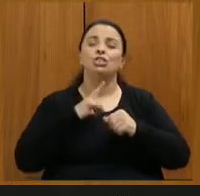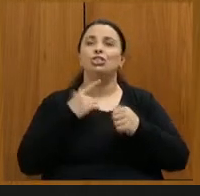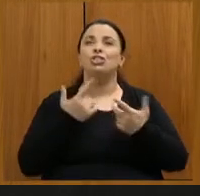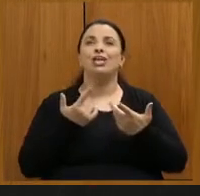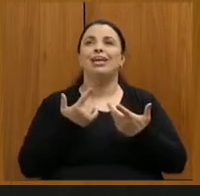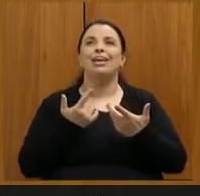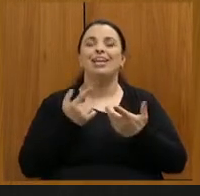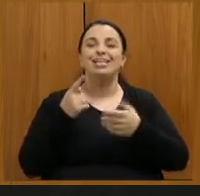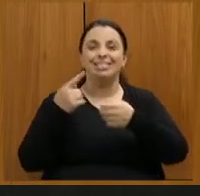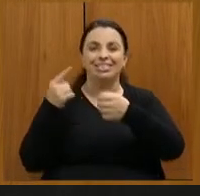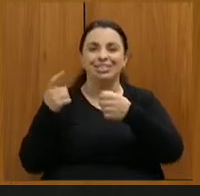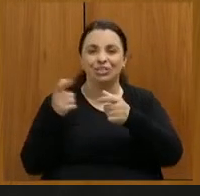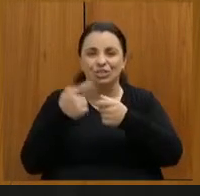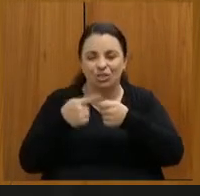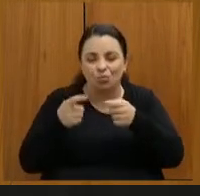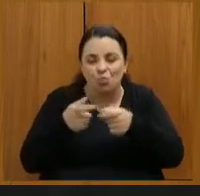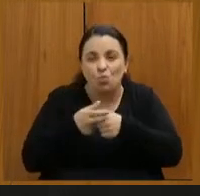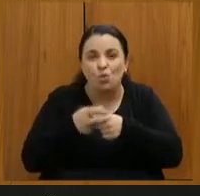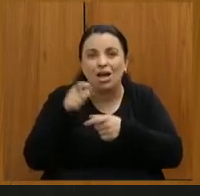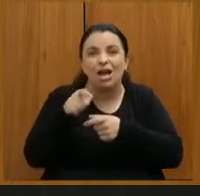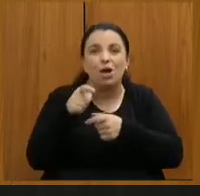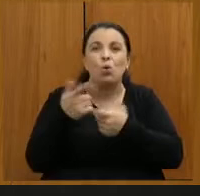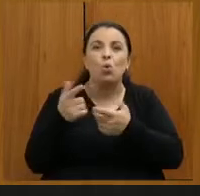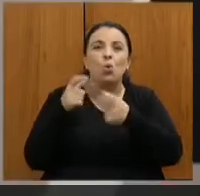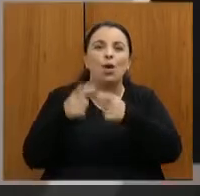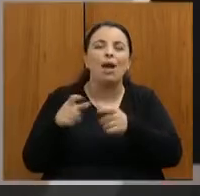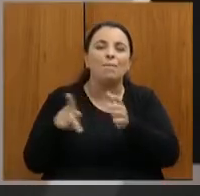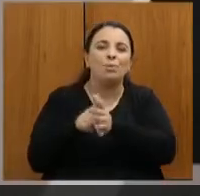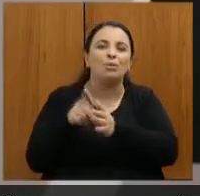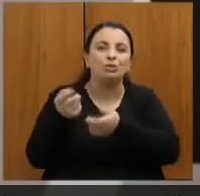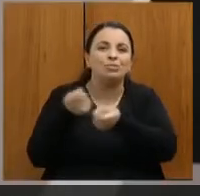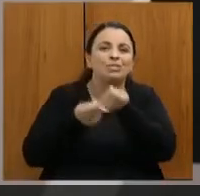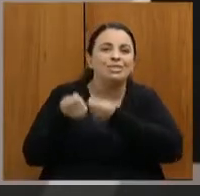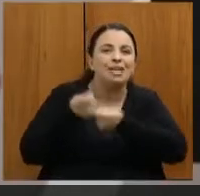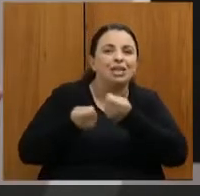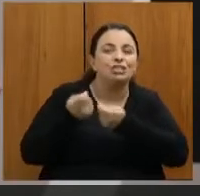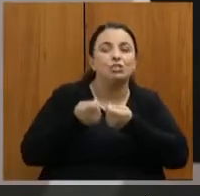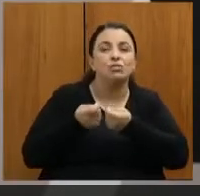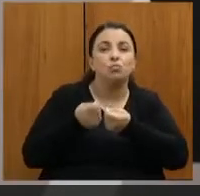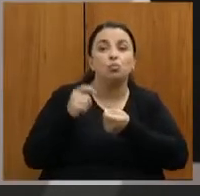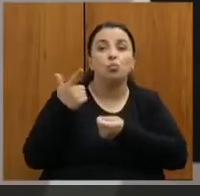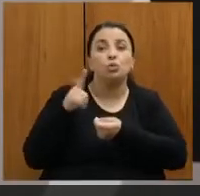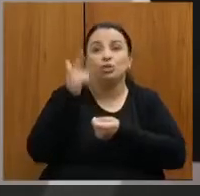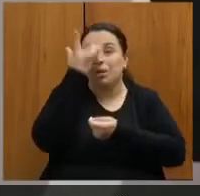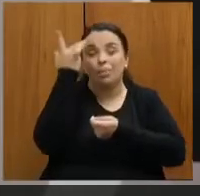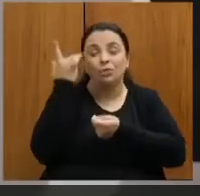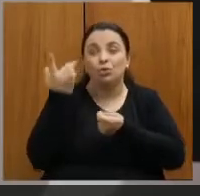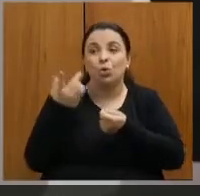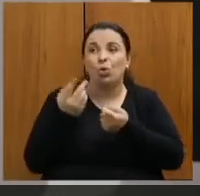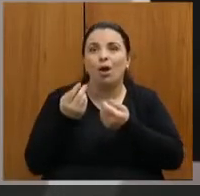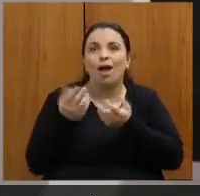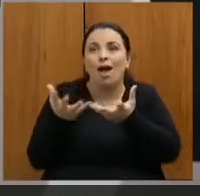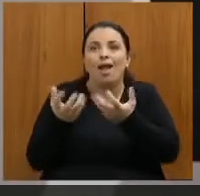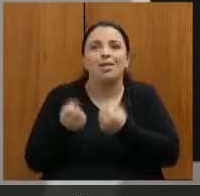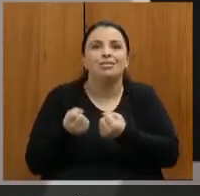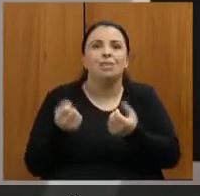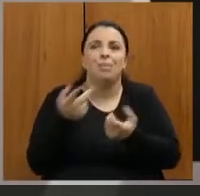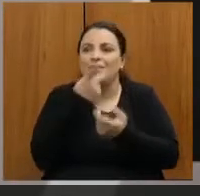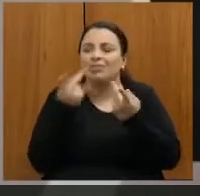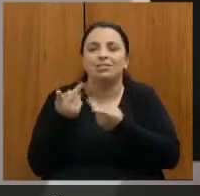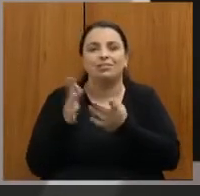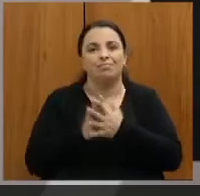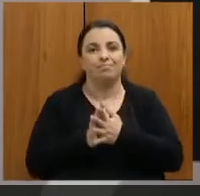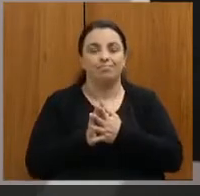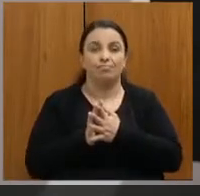você chega lá hoje é muito diferente né o Estado faz mais com menos Então eu não sei quantas pessoas